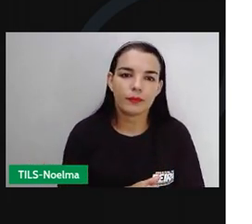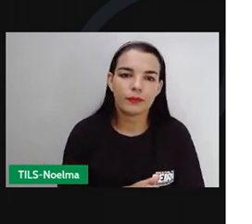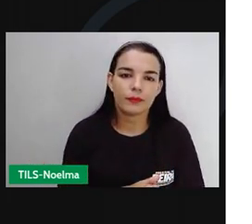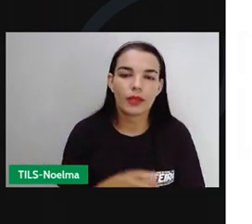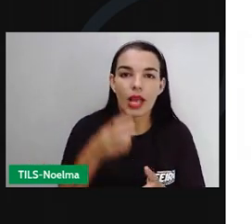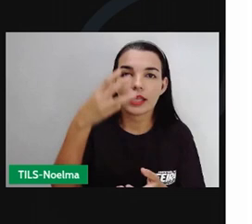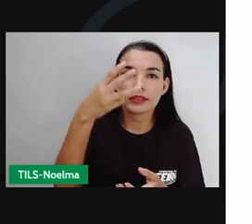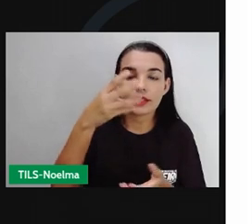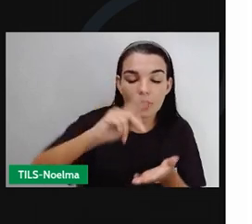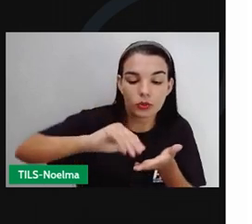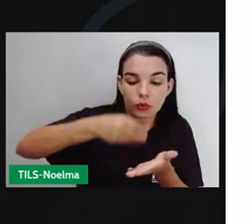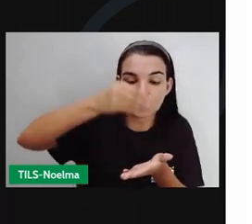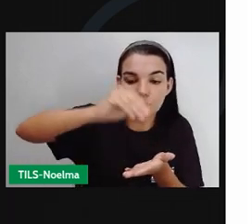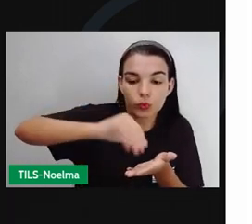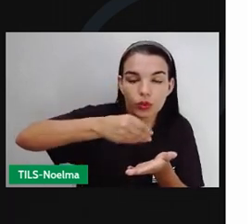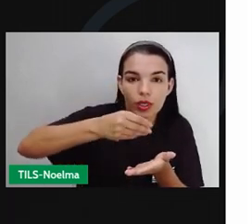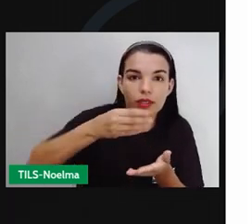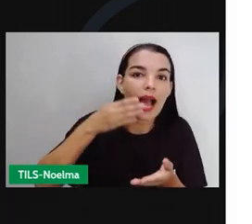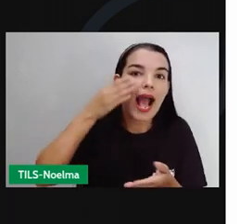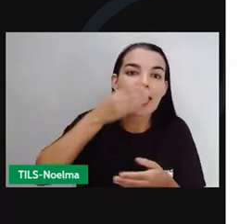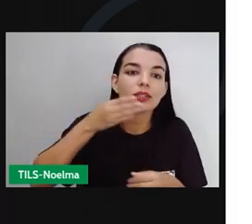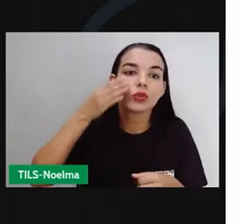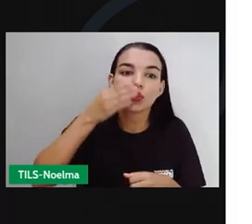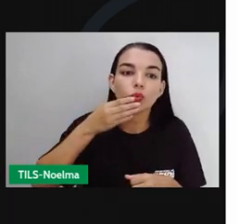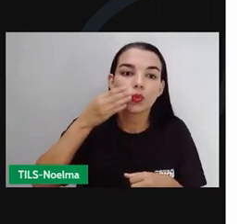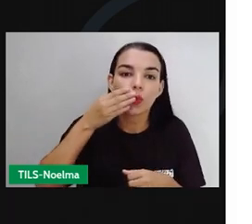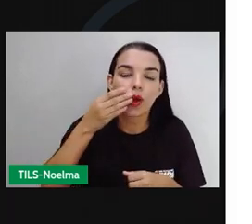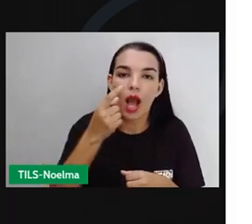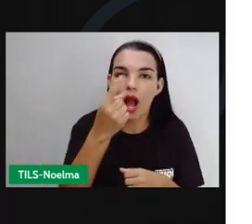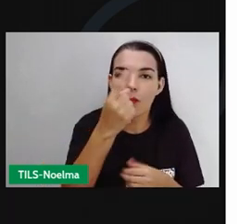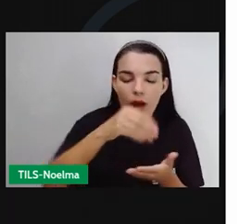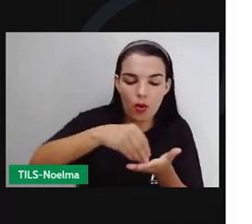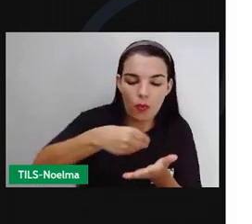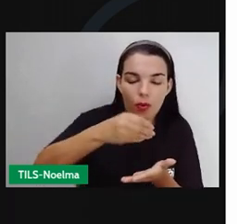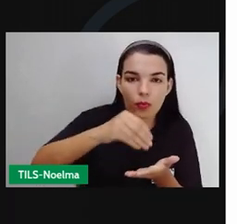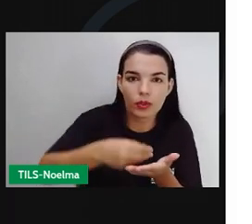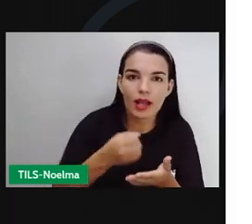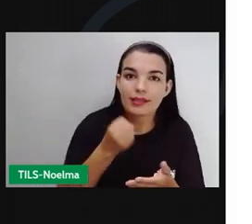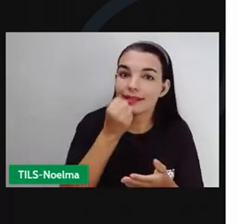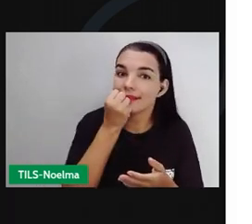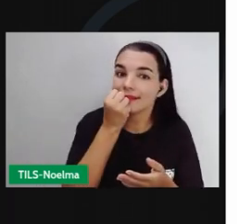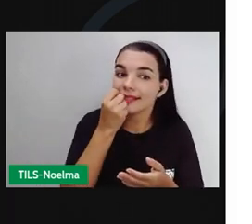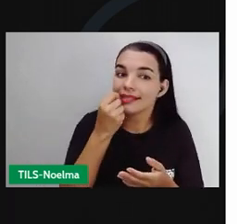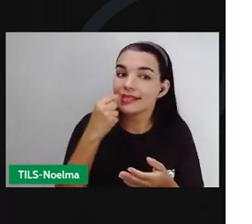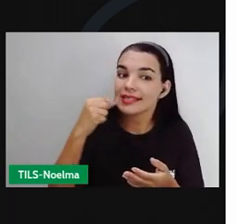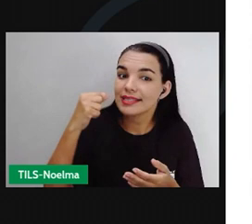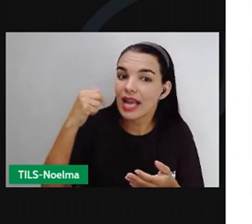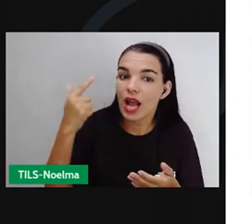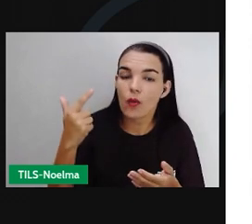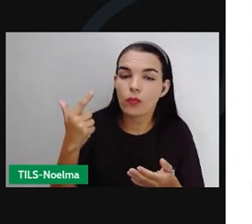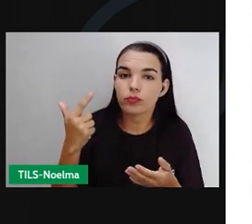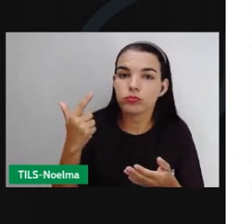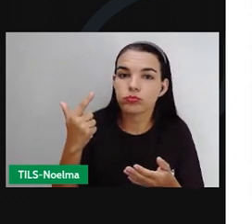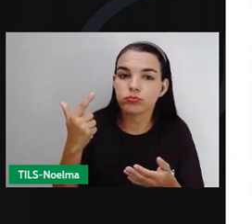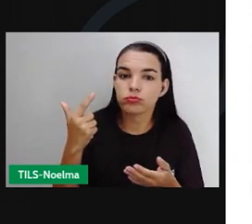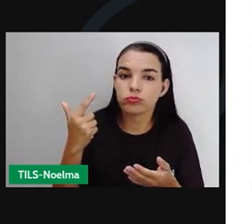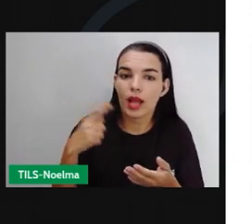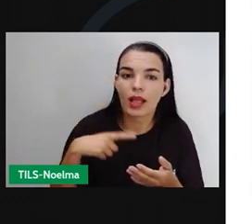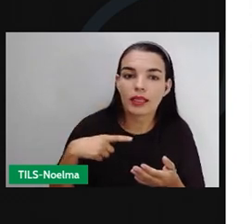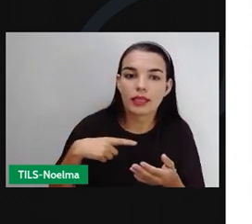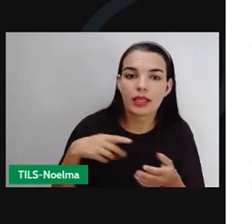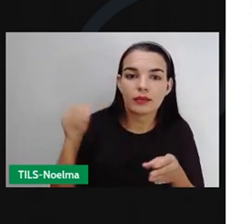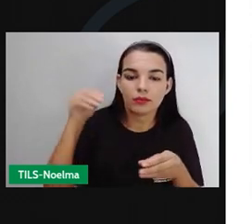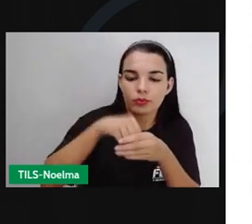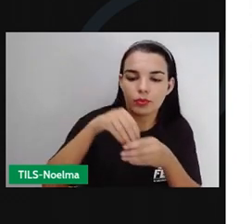3 colheres de sopa de açúcar, 1 colher de sobremesa de sal, 1 sachê de 10 gramas de